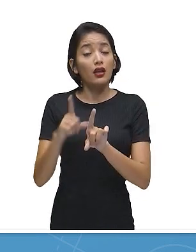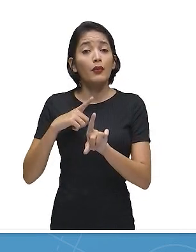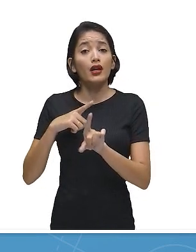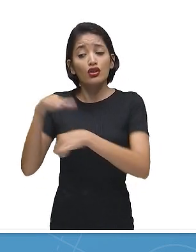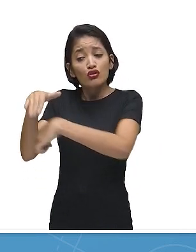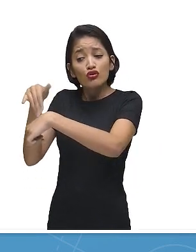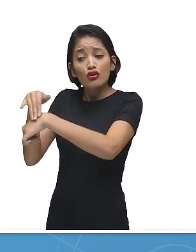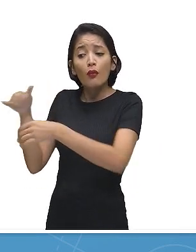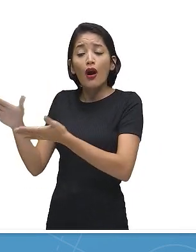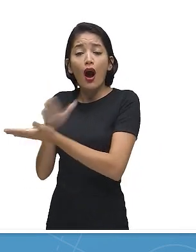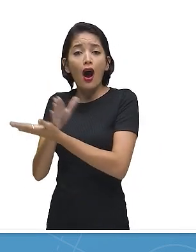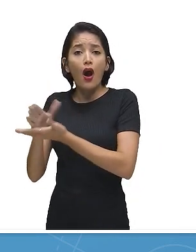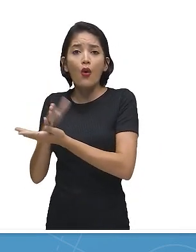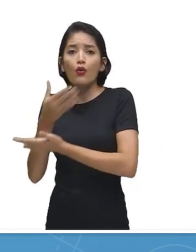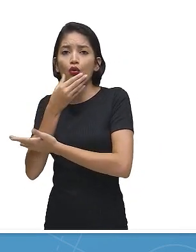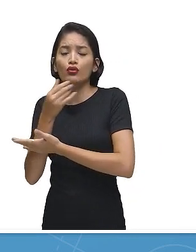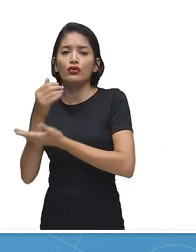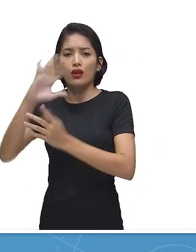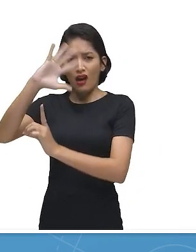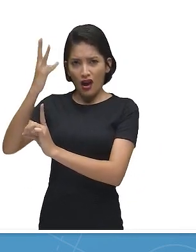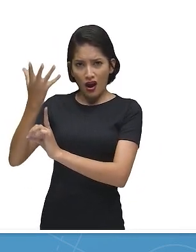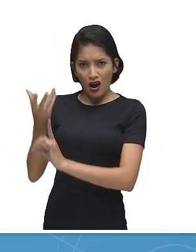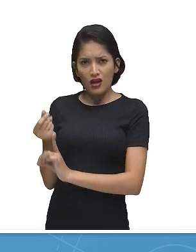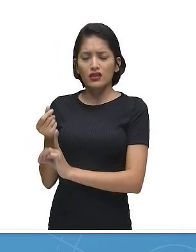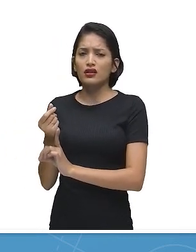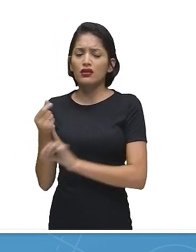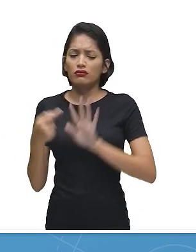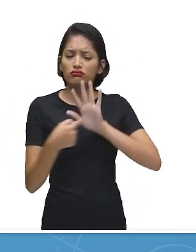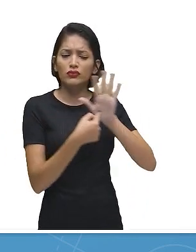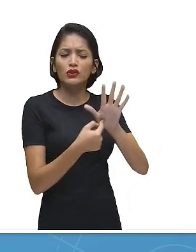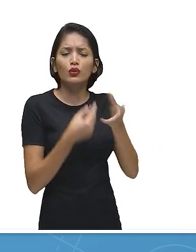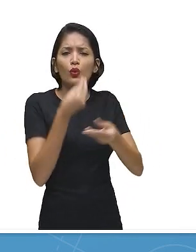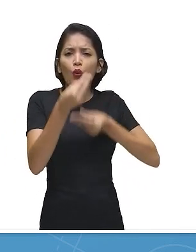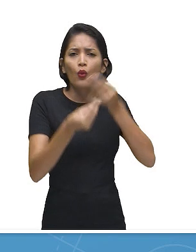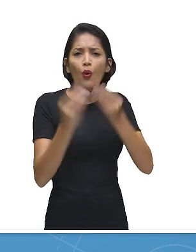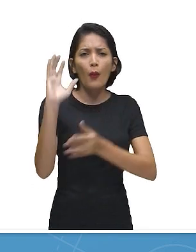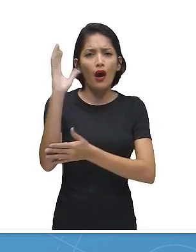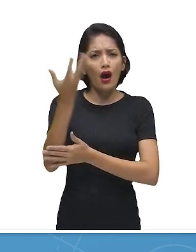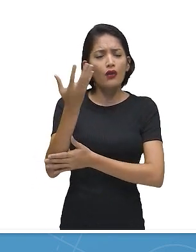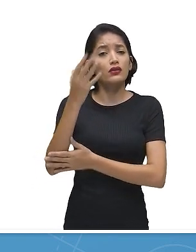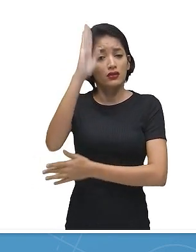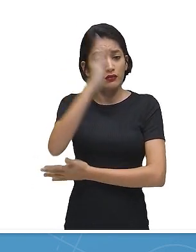quando Maurício de Nassau chegou aqui ao Brasil, ele